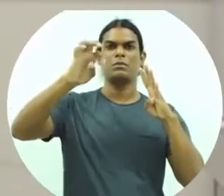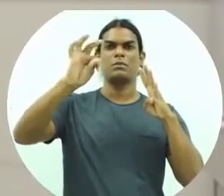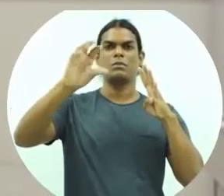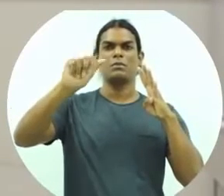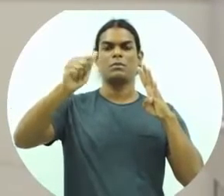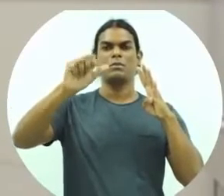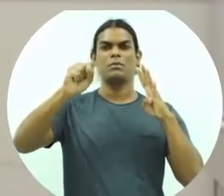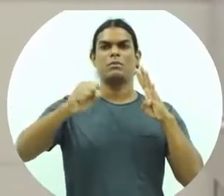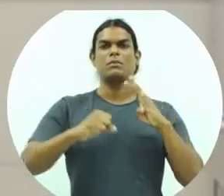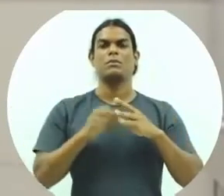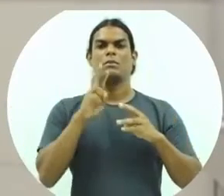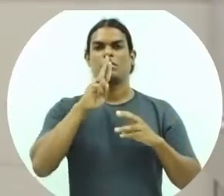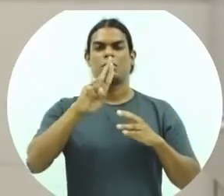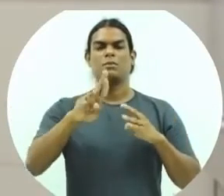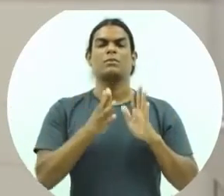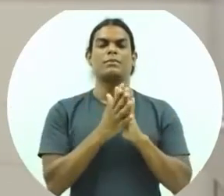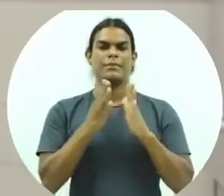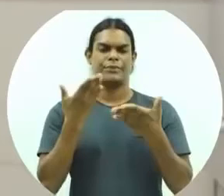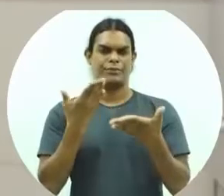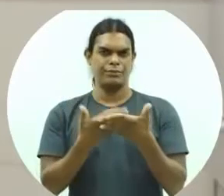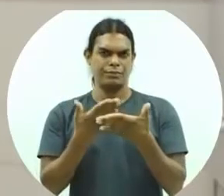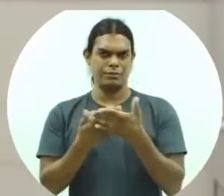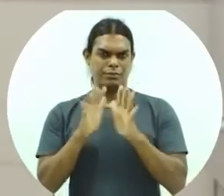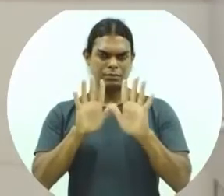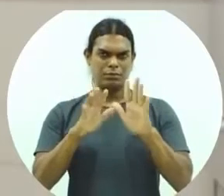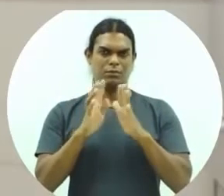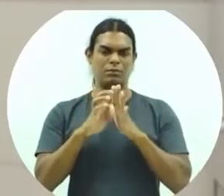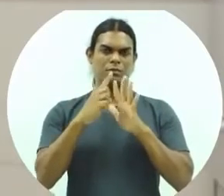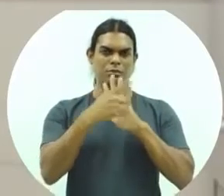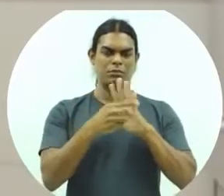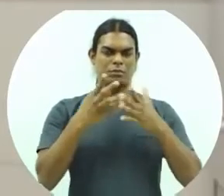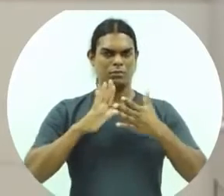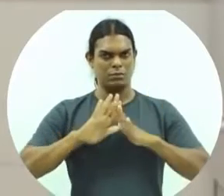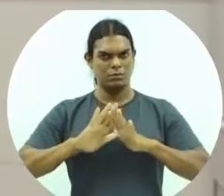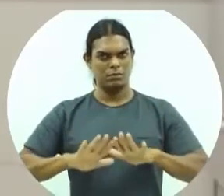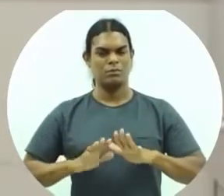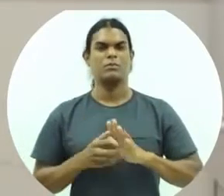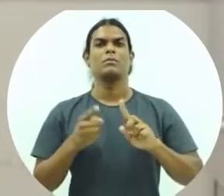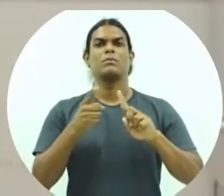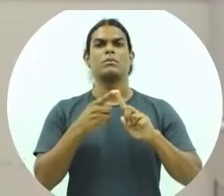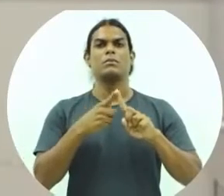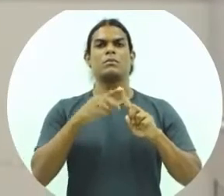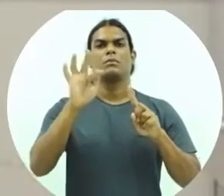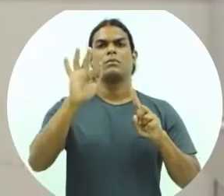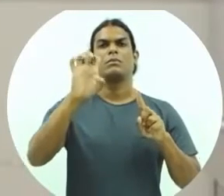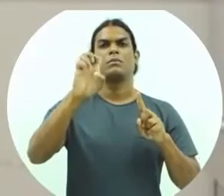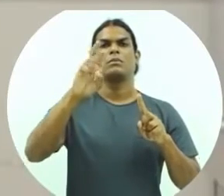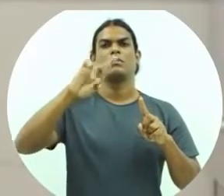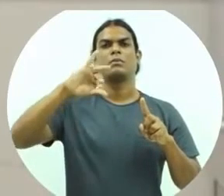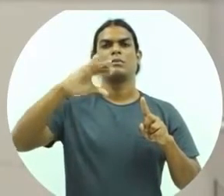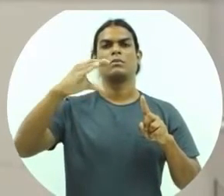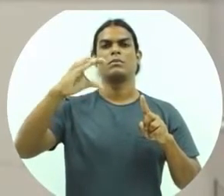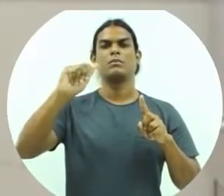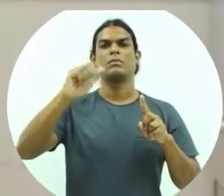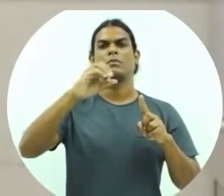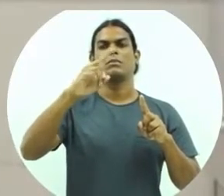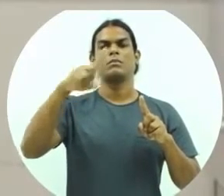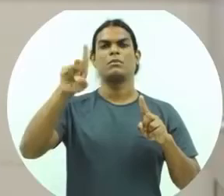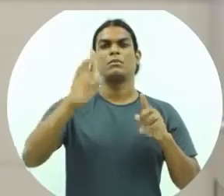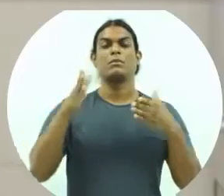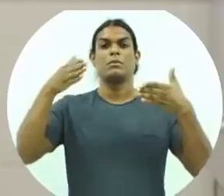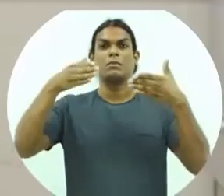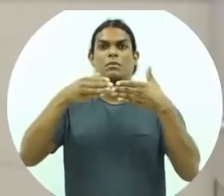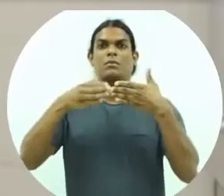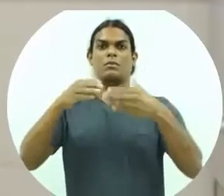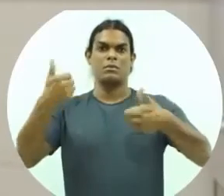Vamos tentar entender cada um deles de uma forma bastante resumida, mas de fácil entendimento. Aferição de potencial. Quando o